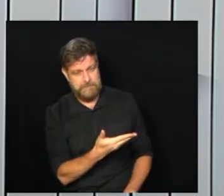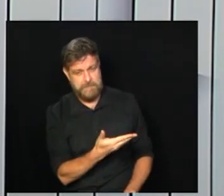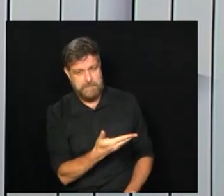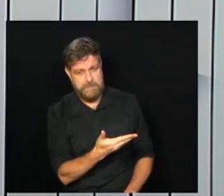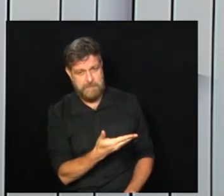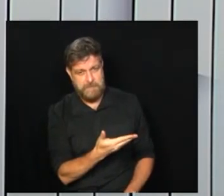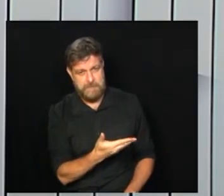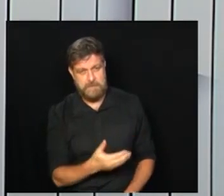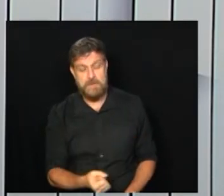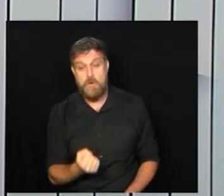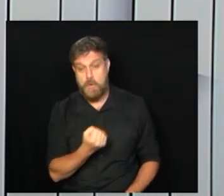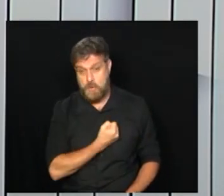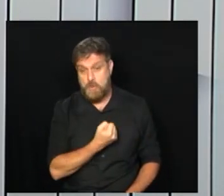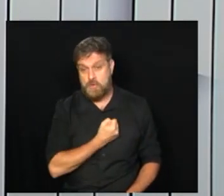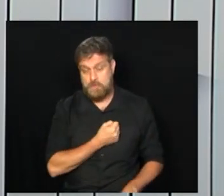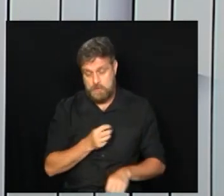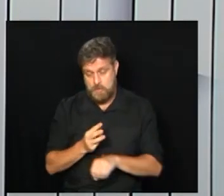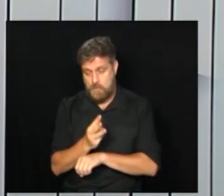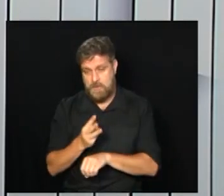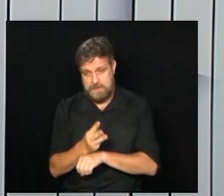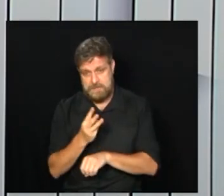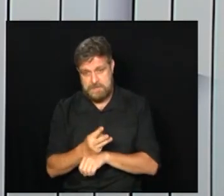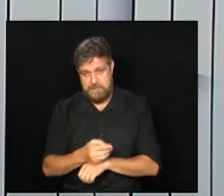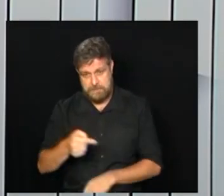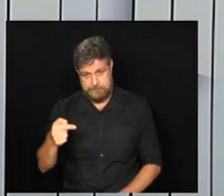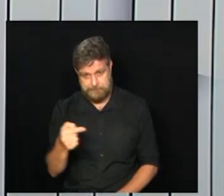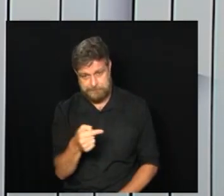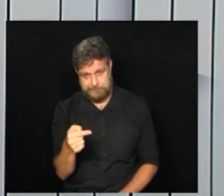978293776 é o número do nosso WhatsApp, está aqui embaixo,